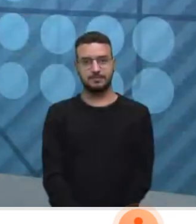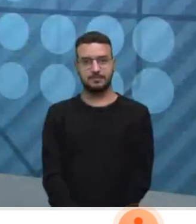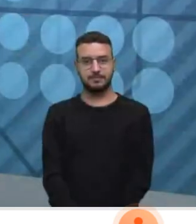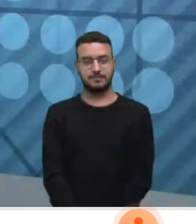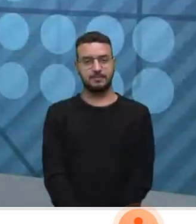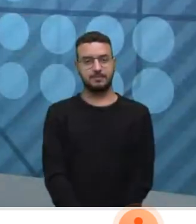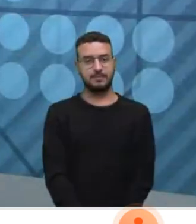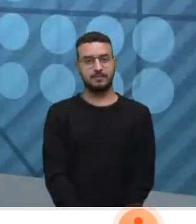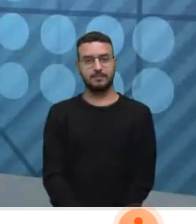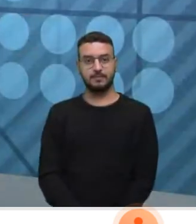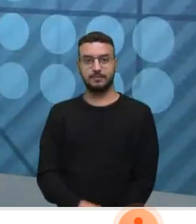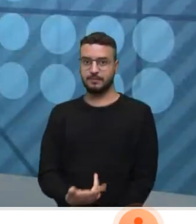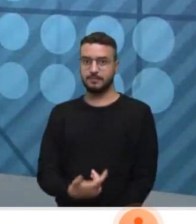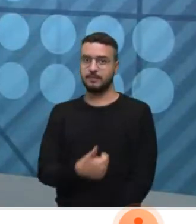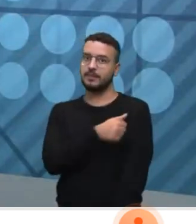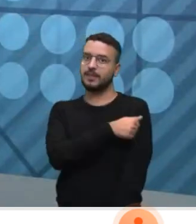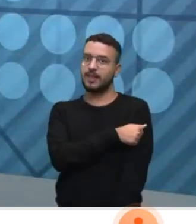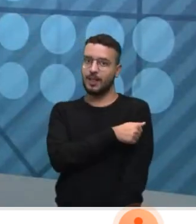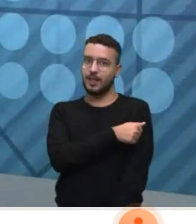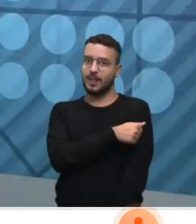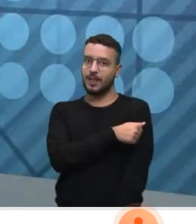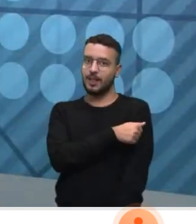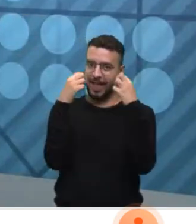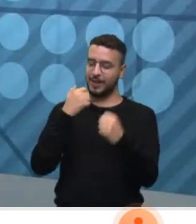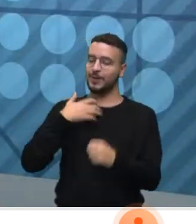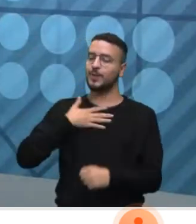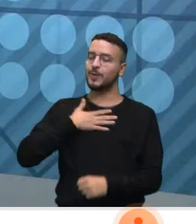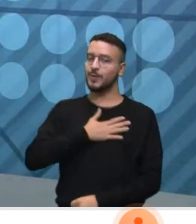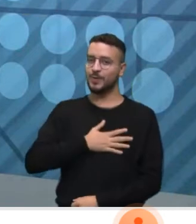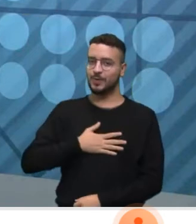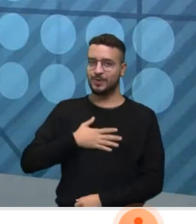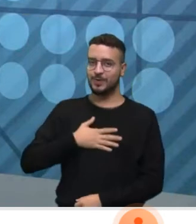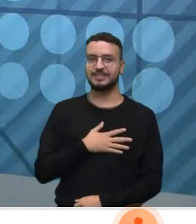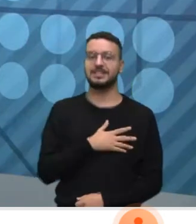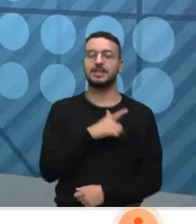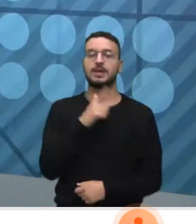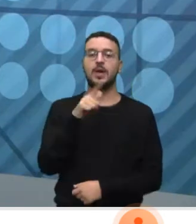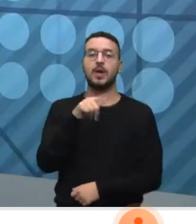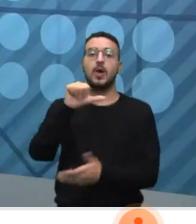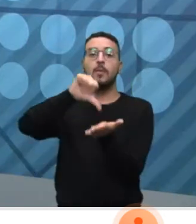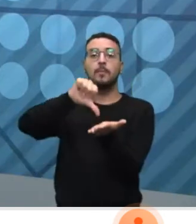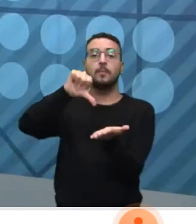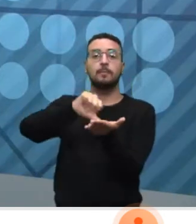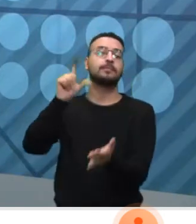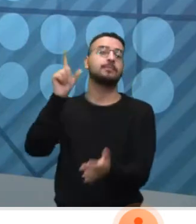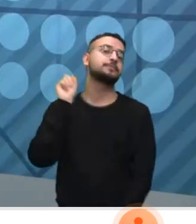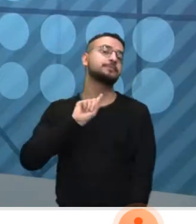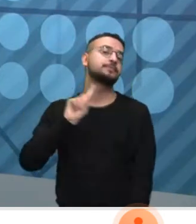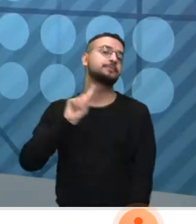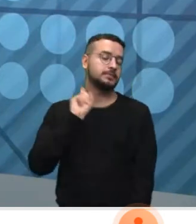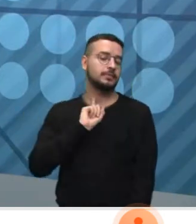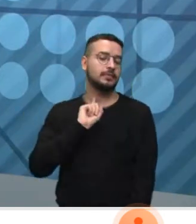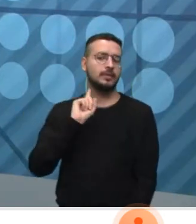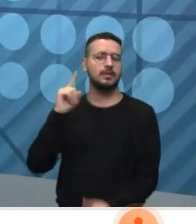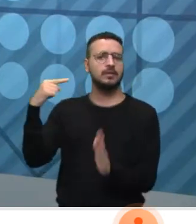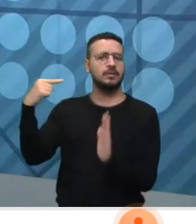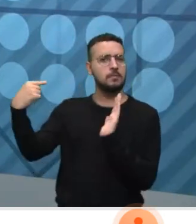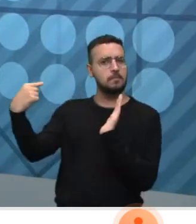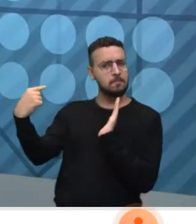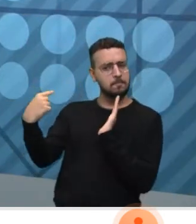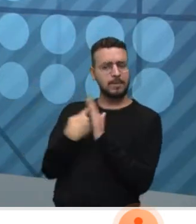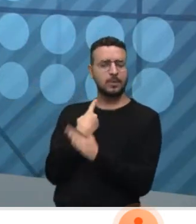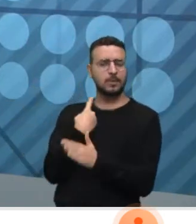Os alunos estão bem atentos, gostei de ver agora. Falando a respeito do polo de Minas Gerais, eles estão questionando, falando que o